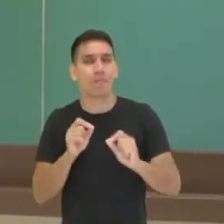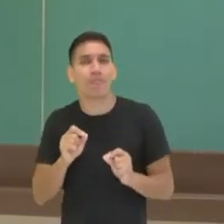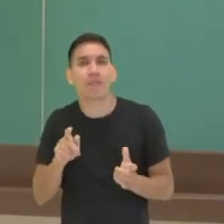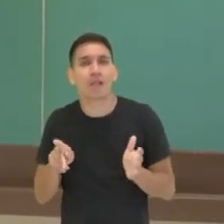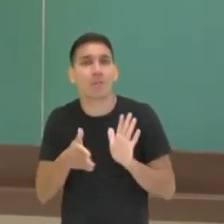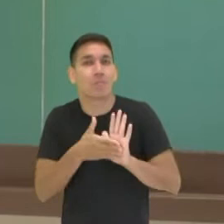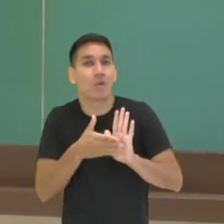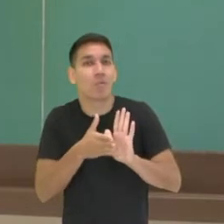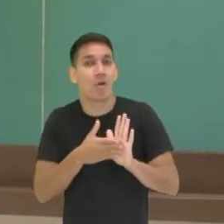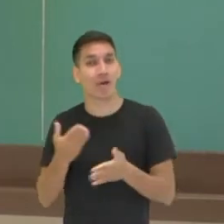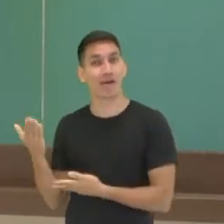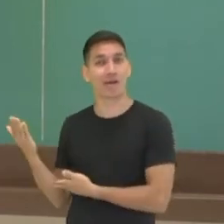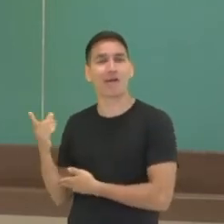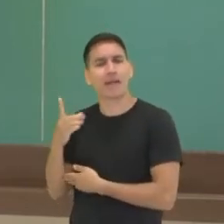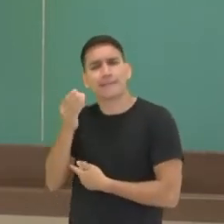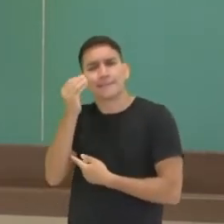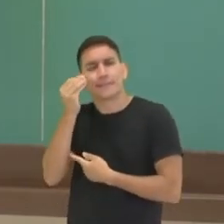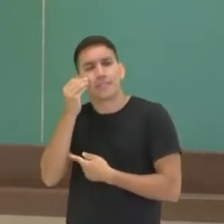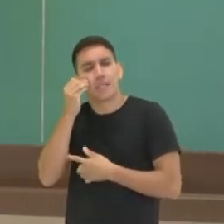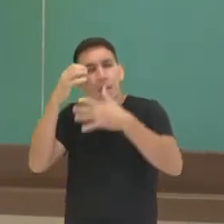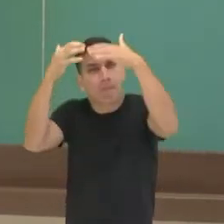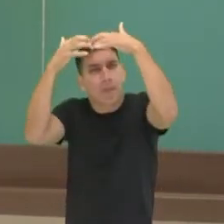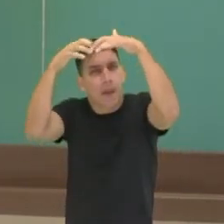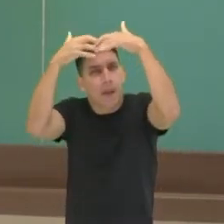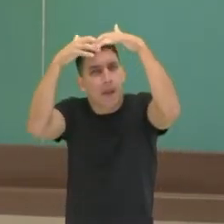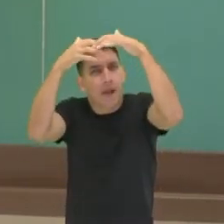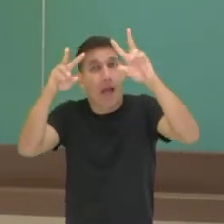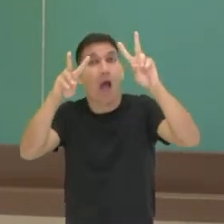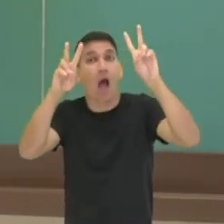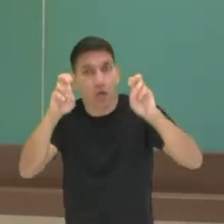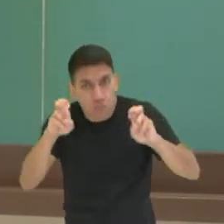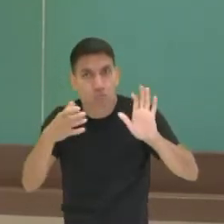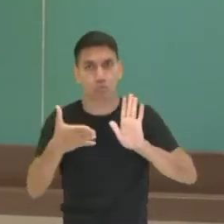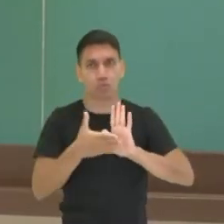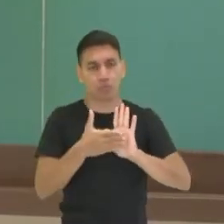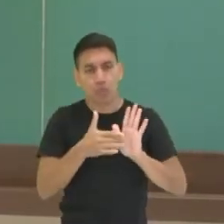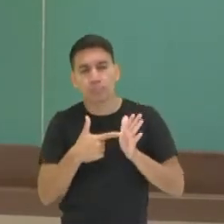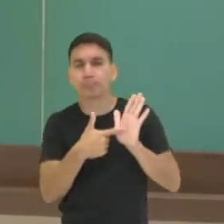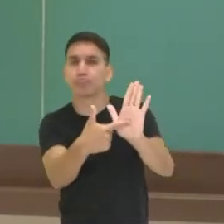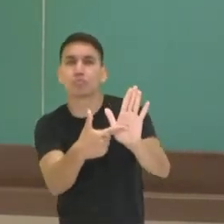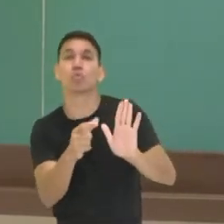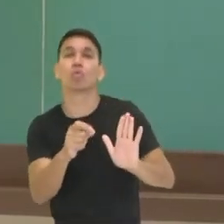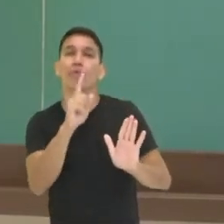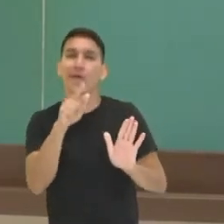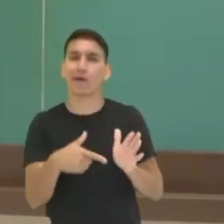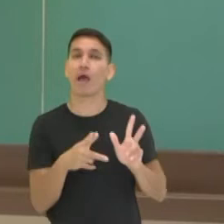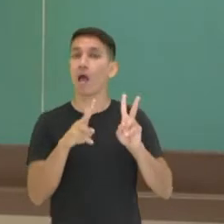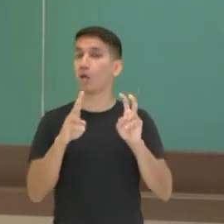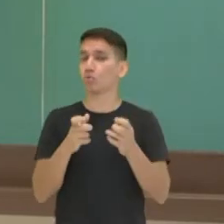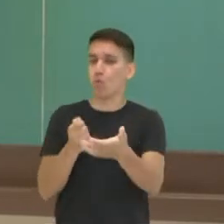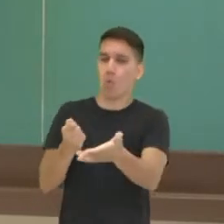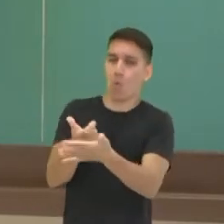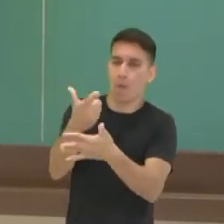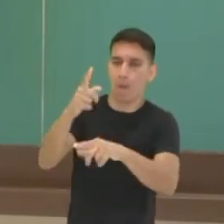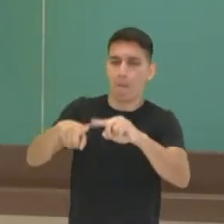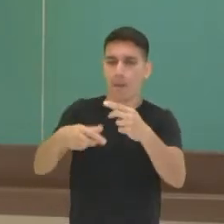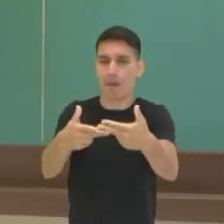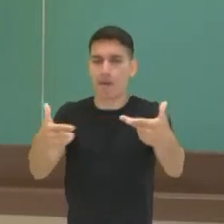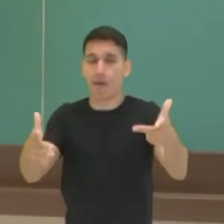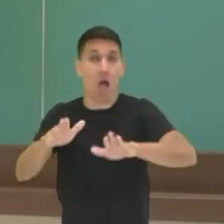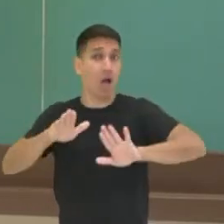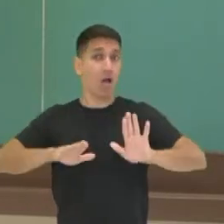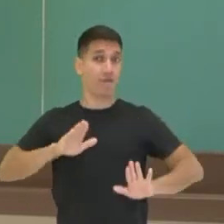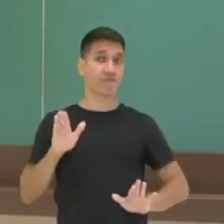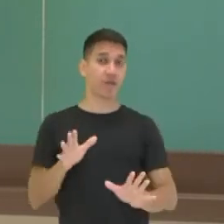essa proposta, né, de tentar pensar nesse assunto que a gente está problematizando aqui essa questão de compra de produtos que às